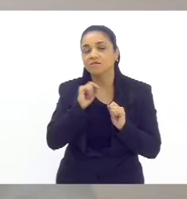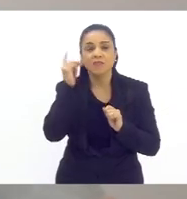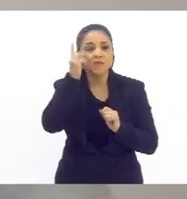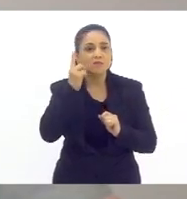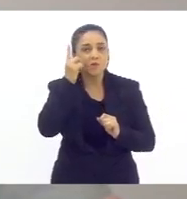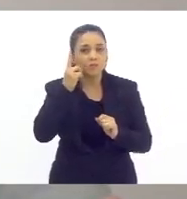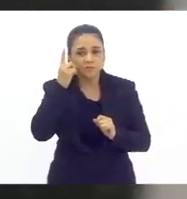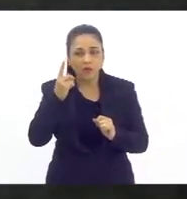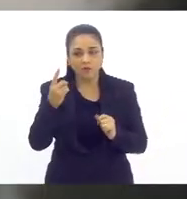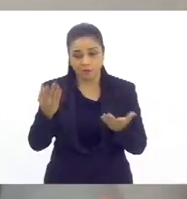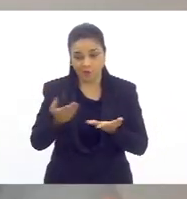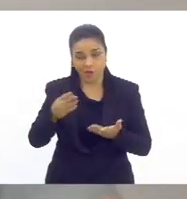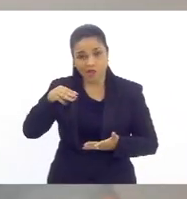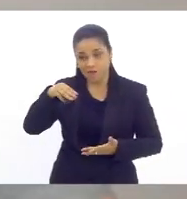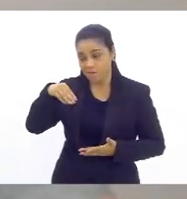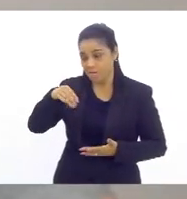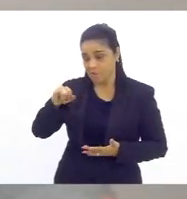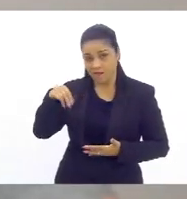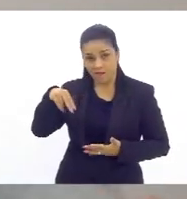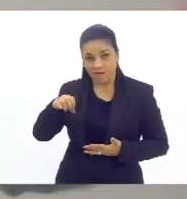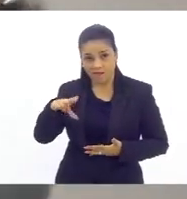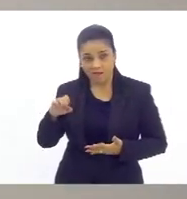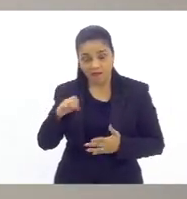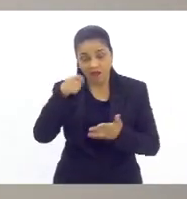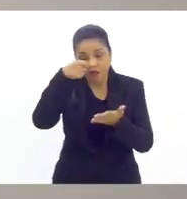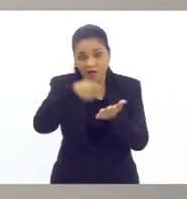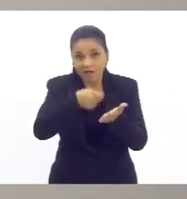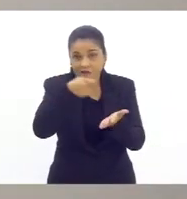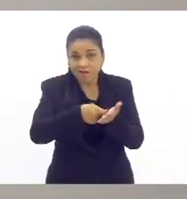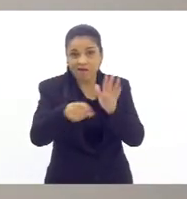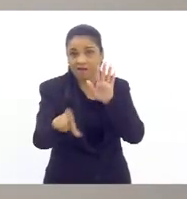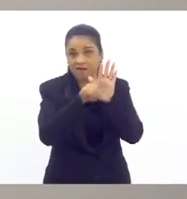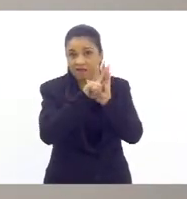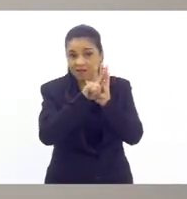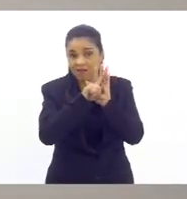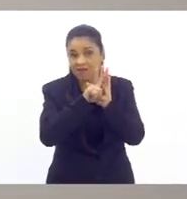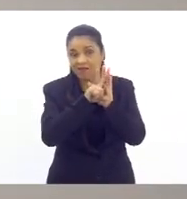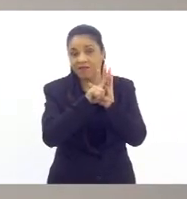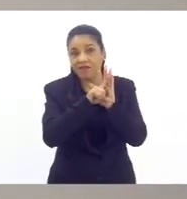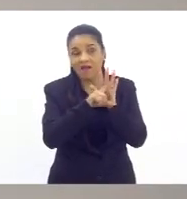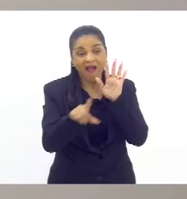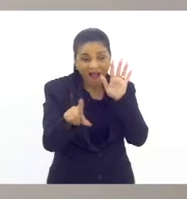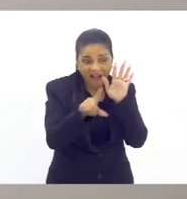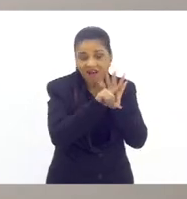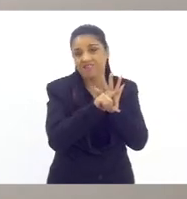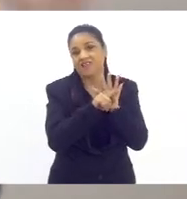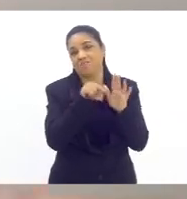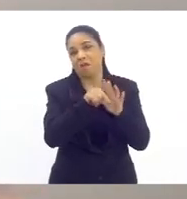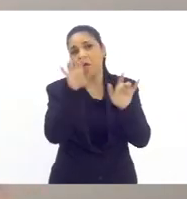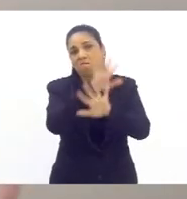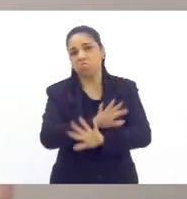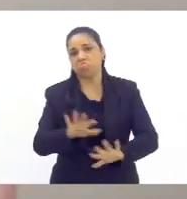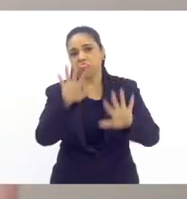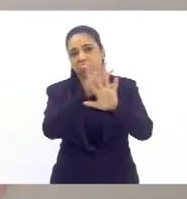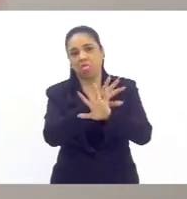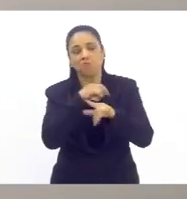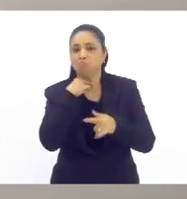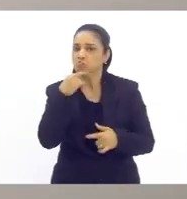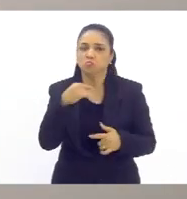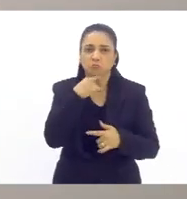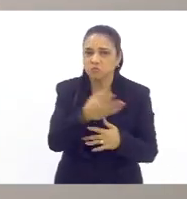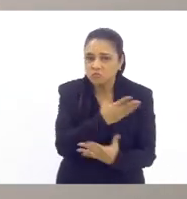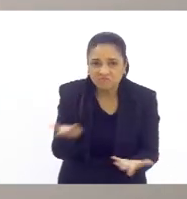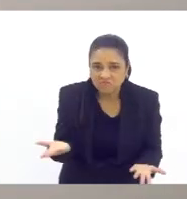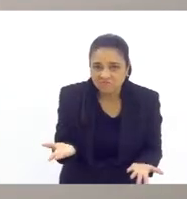Carlos coloca fazer a lei ser cumprida se a lei já é em si mesma abjeta aí ele não tem muito o que fazer a gente